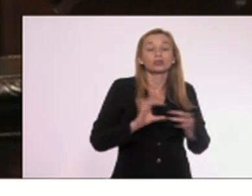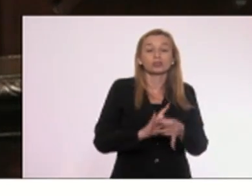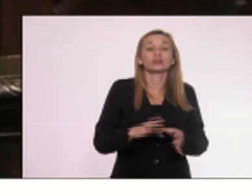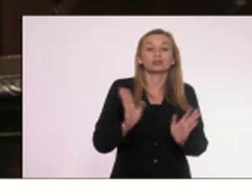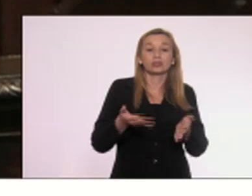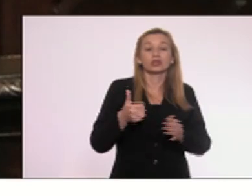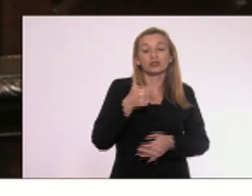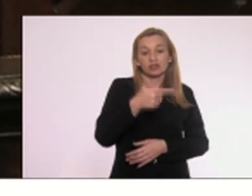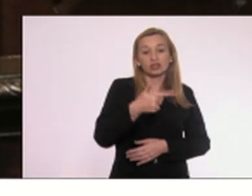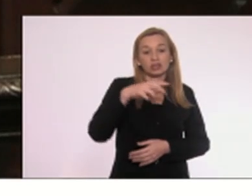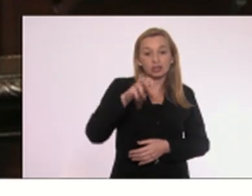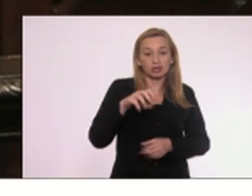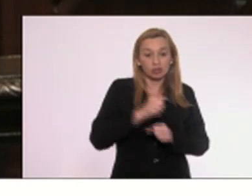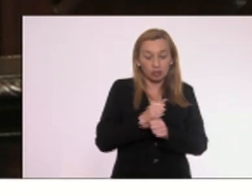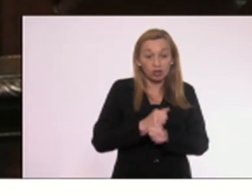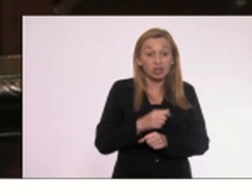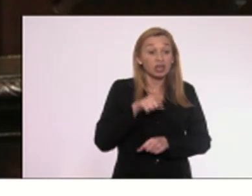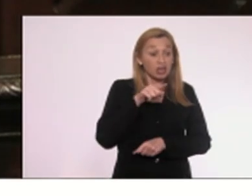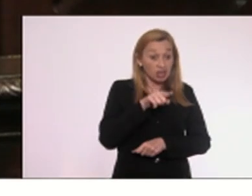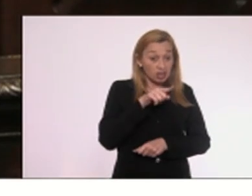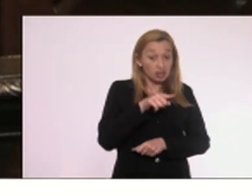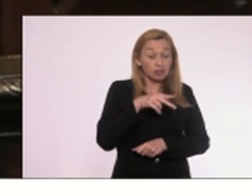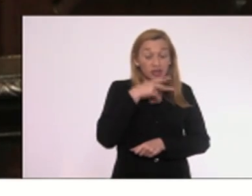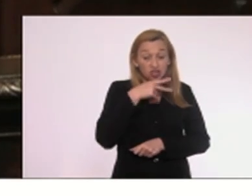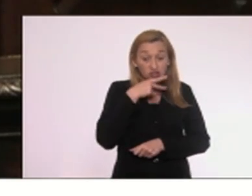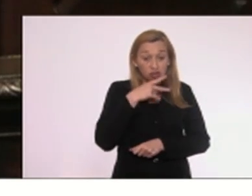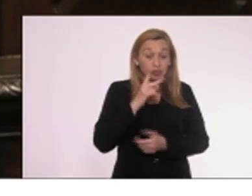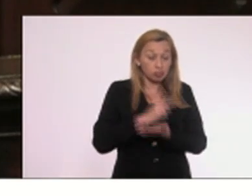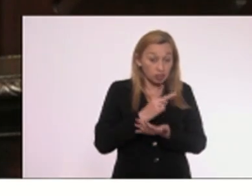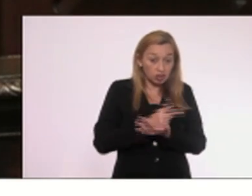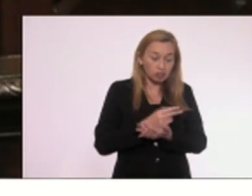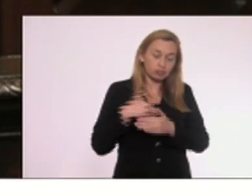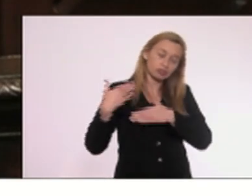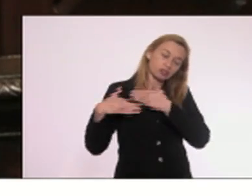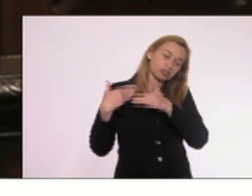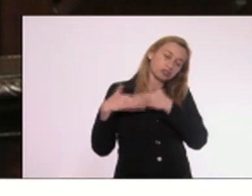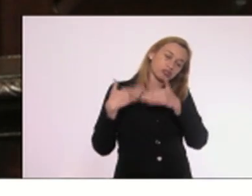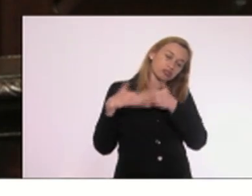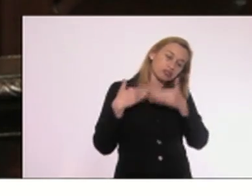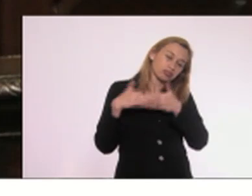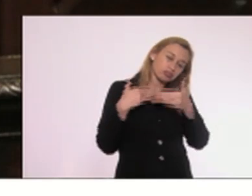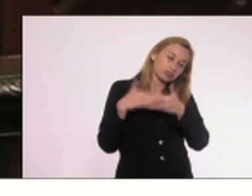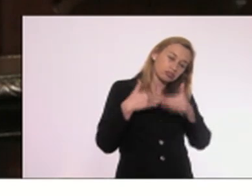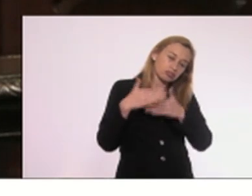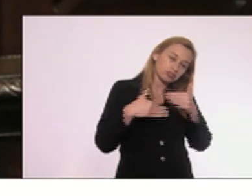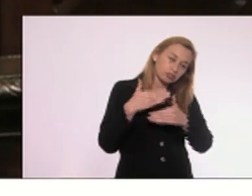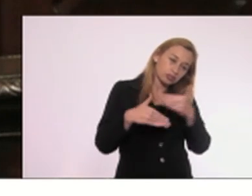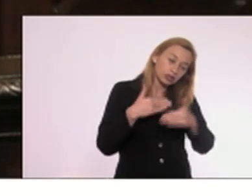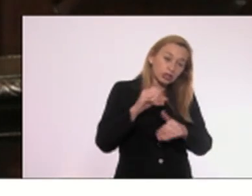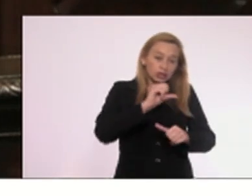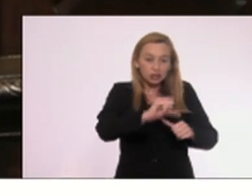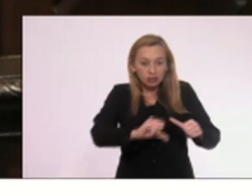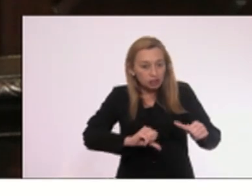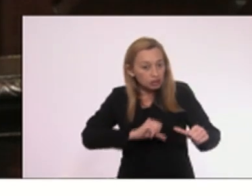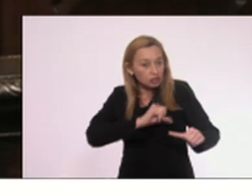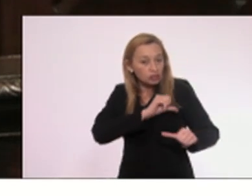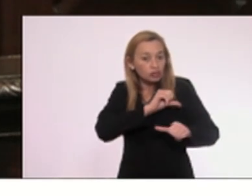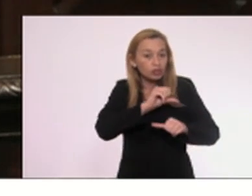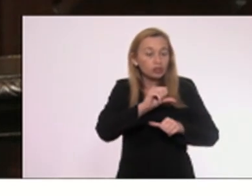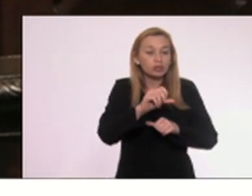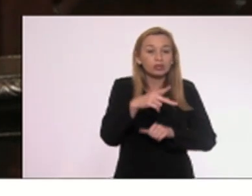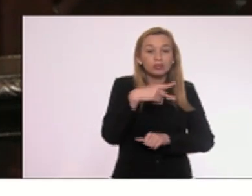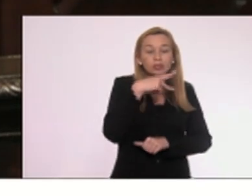anos, esse mesmo partido vem ao longo dos anos se transformando no partido